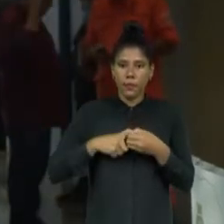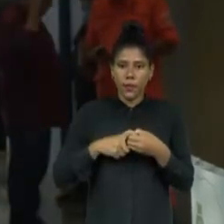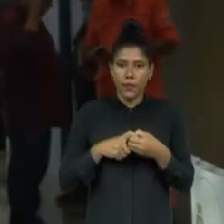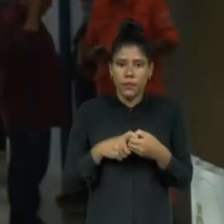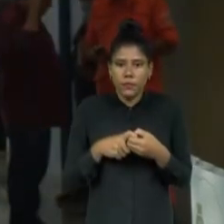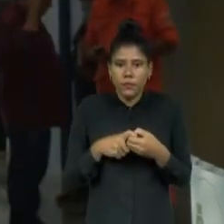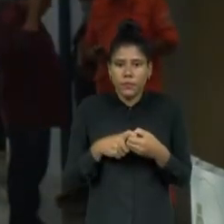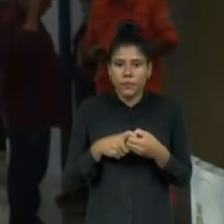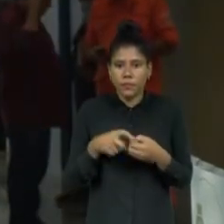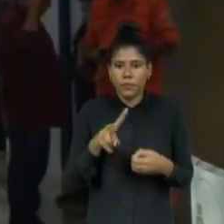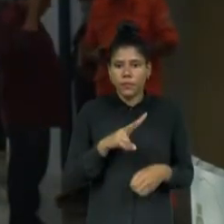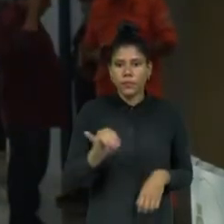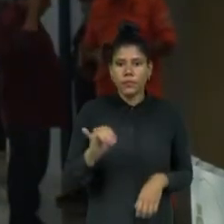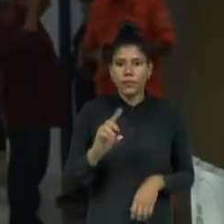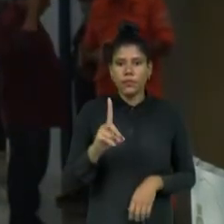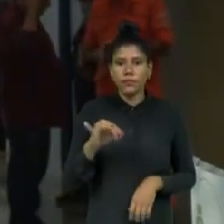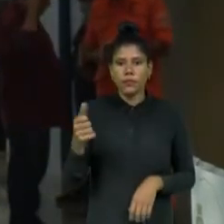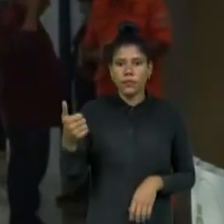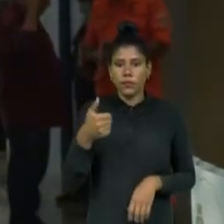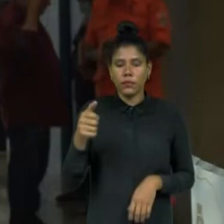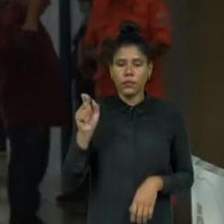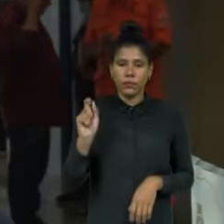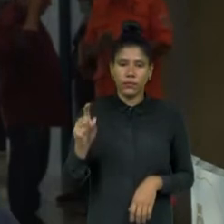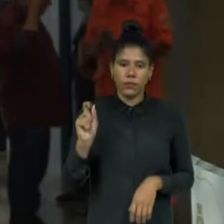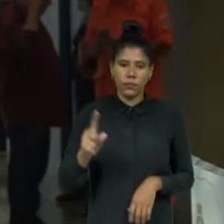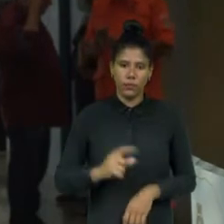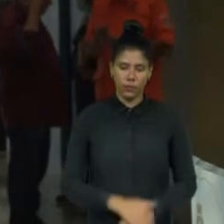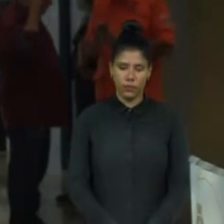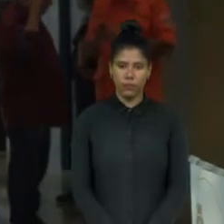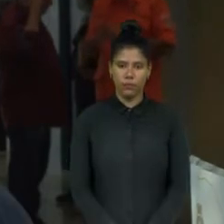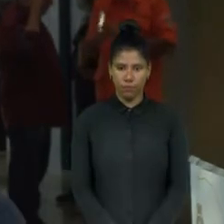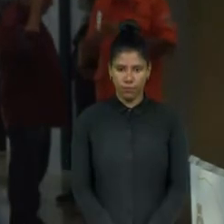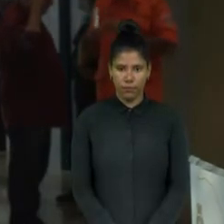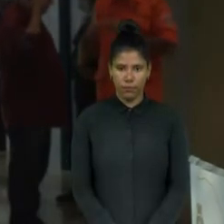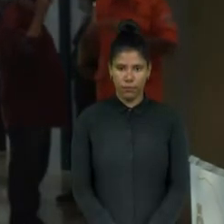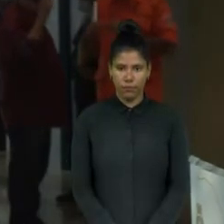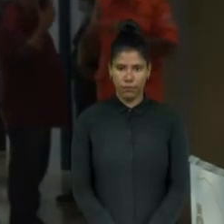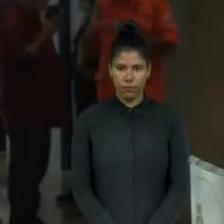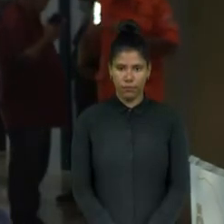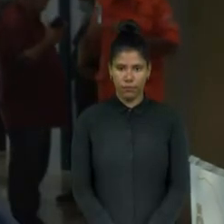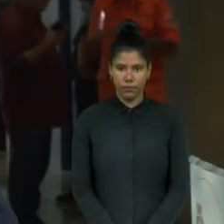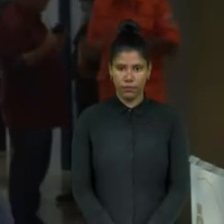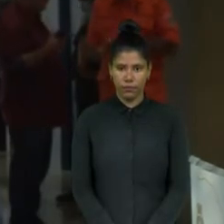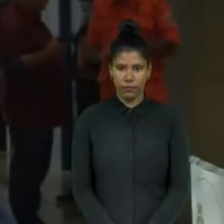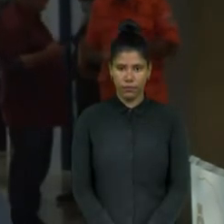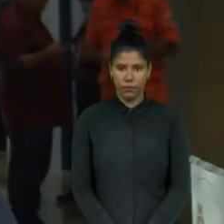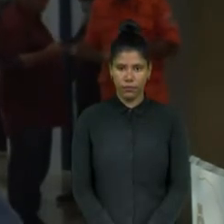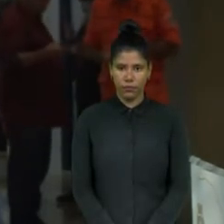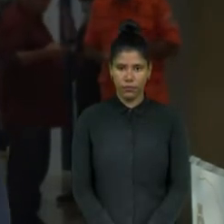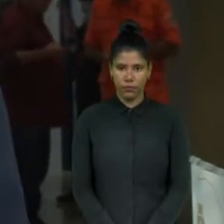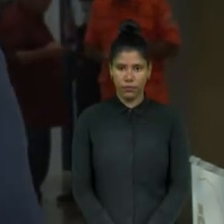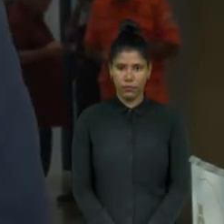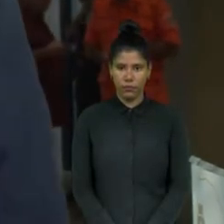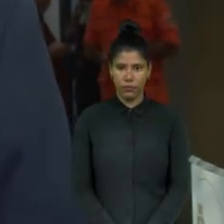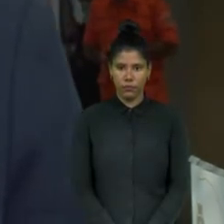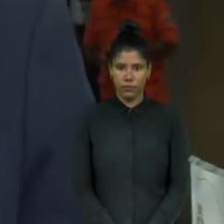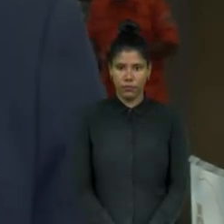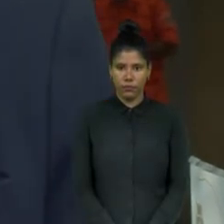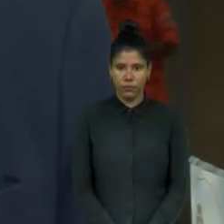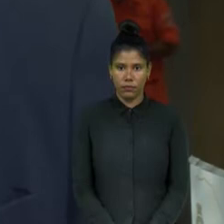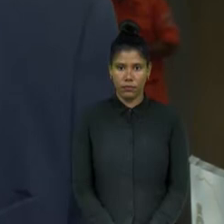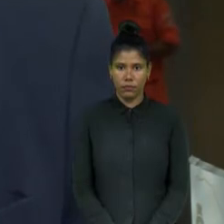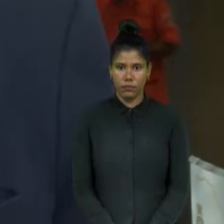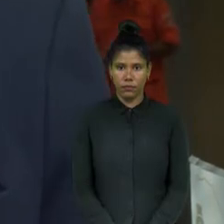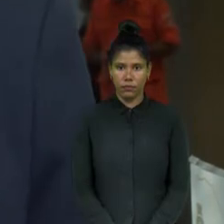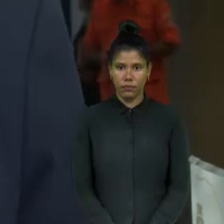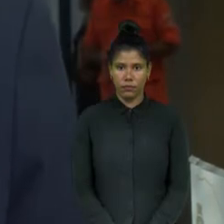dia 1º de agosto, o primeiro dia útil de funcionamento, inclusive, do plenário 13 de maio, com